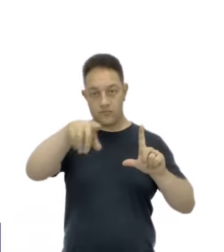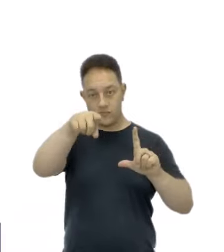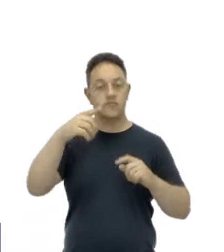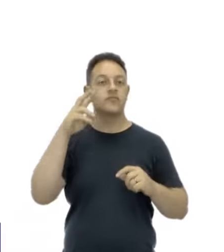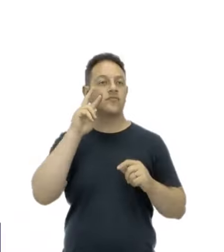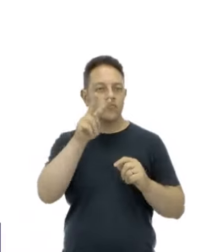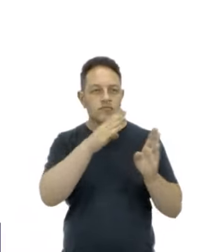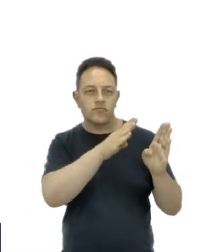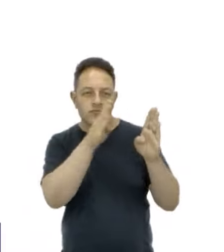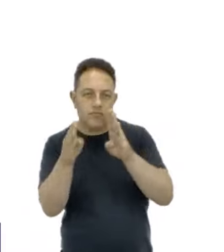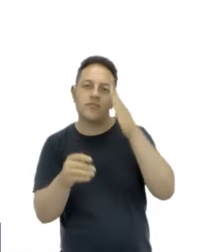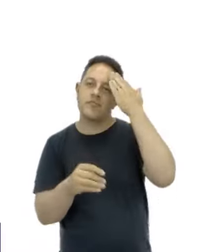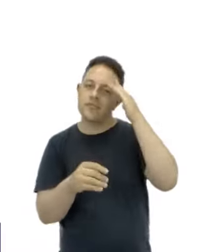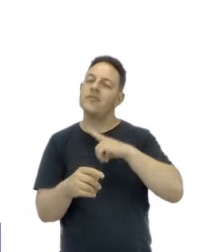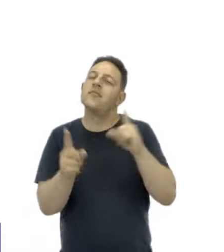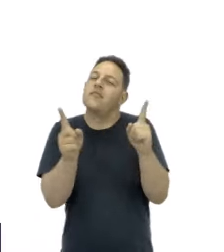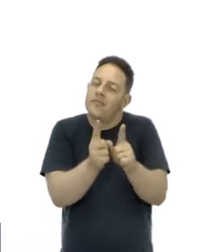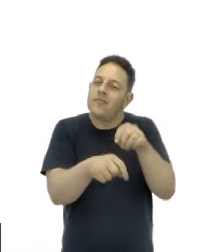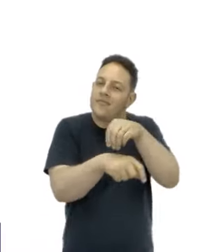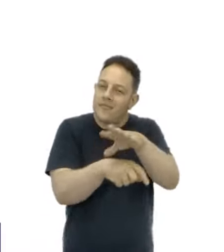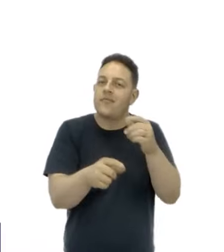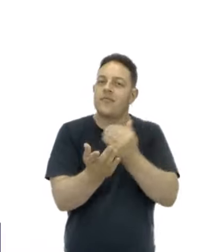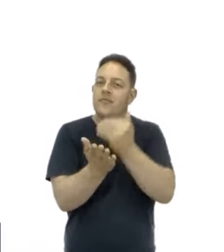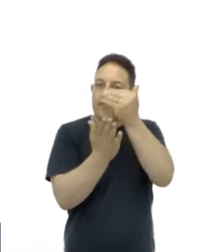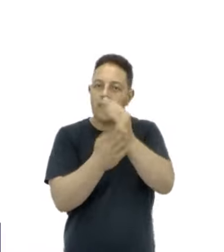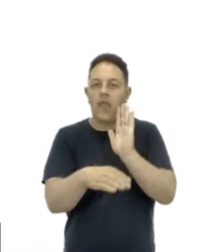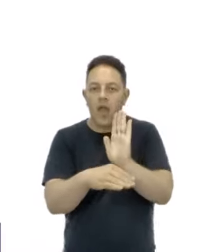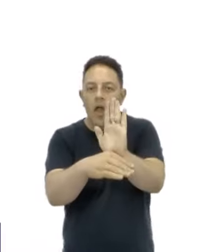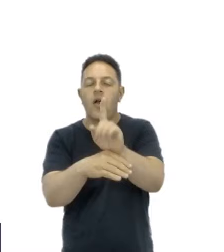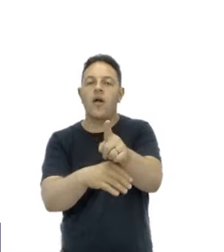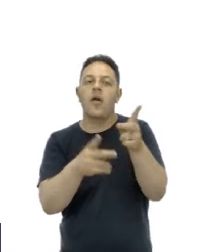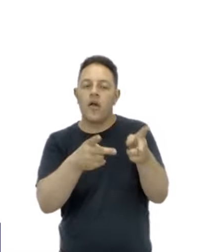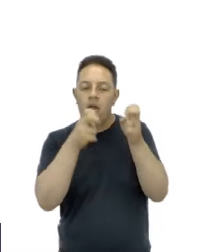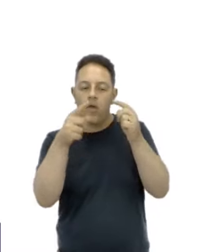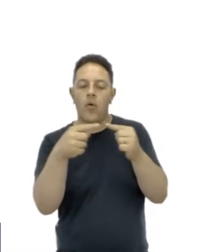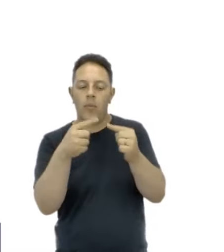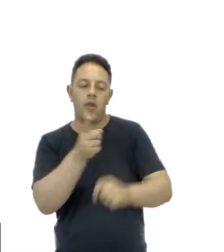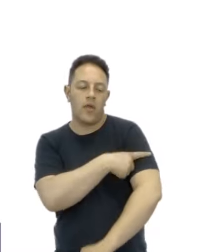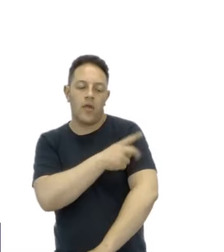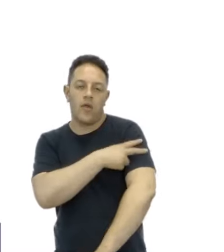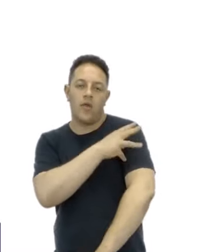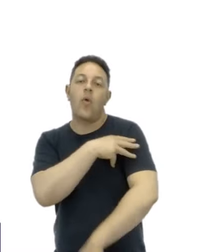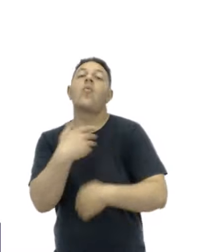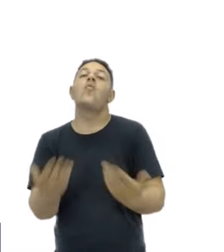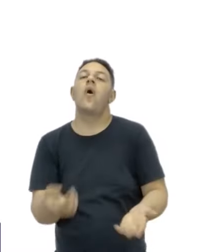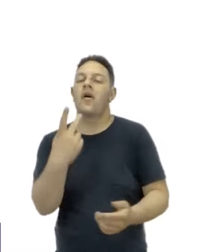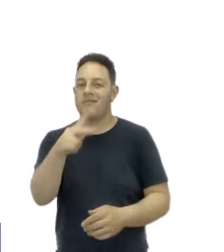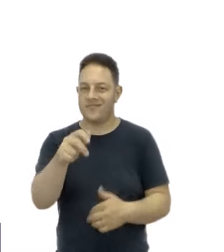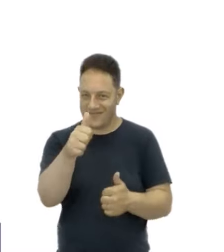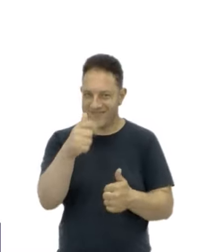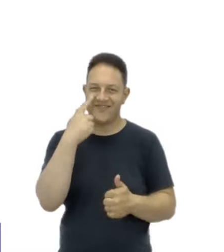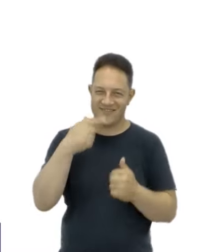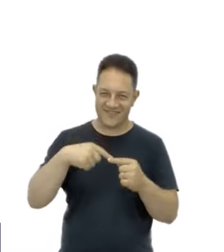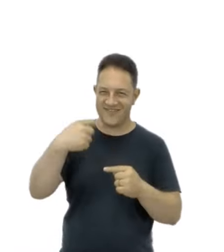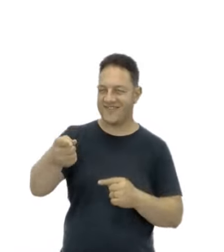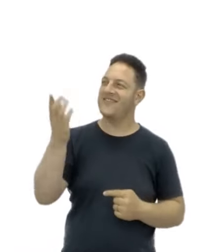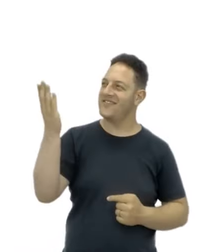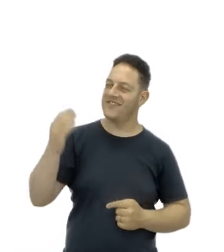a pílulas do conhecimento, olhando especificamente para o ano em que vocês atuam. Então, vamos lá, pode passar,